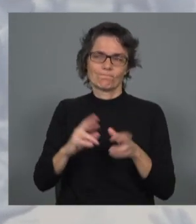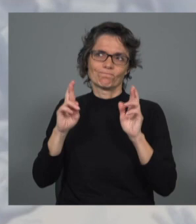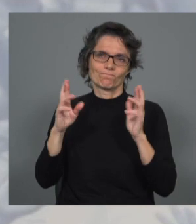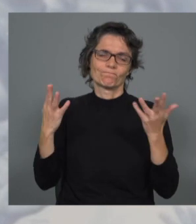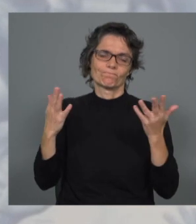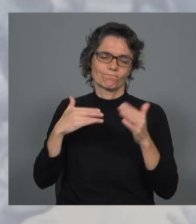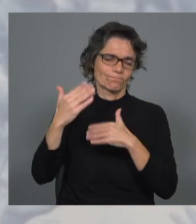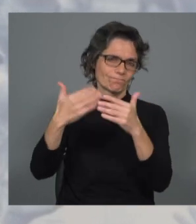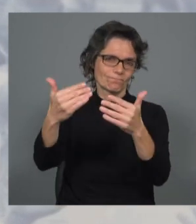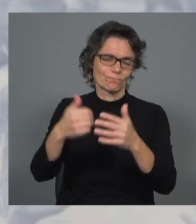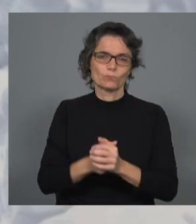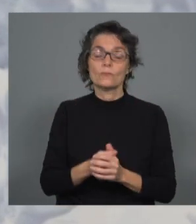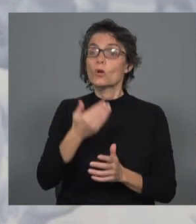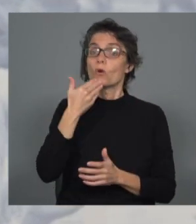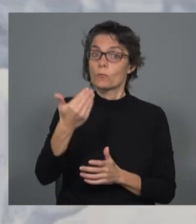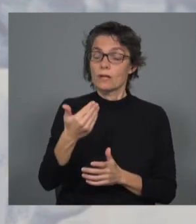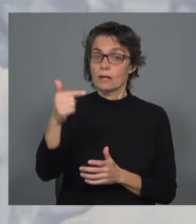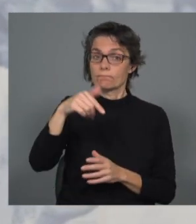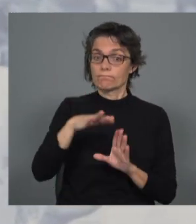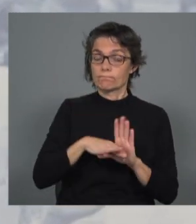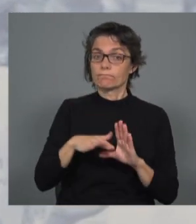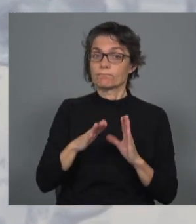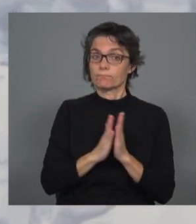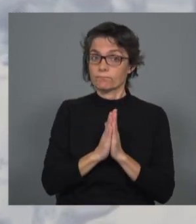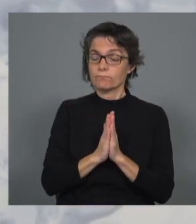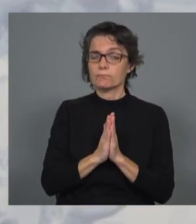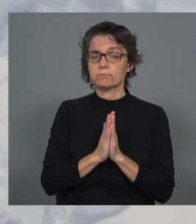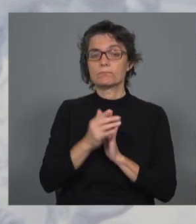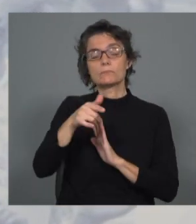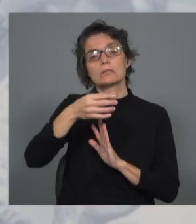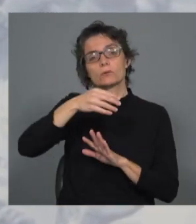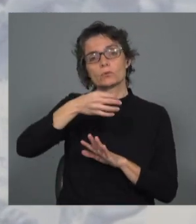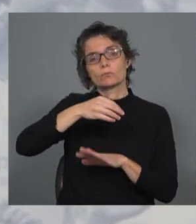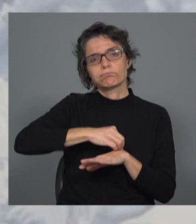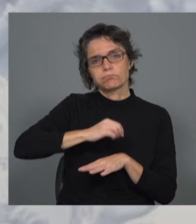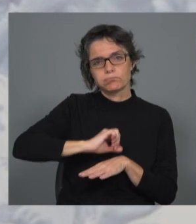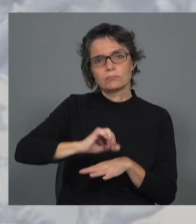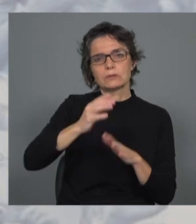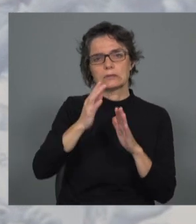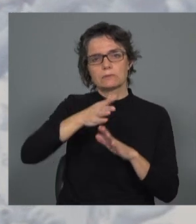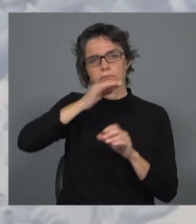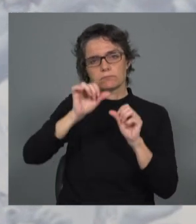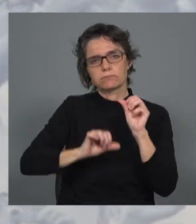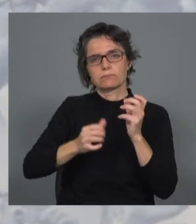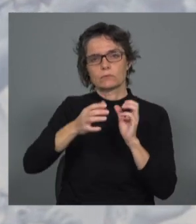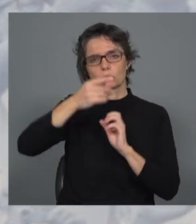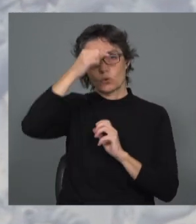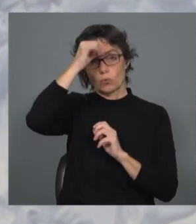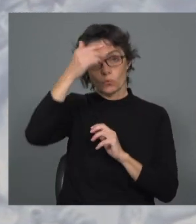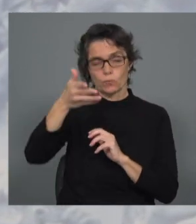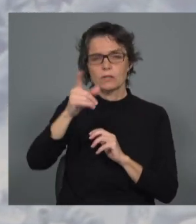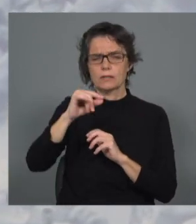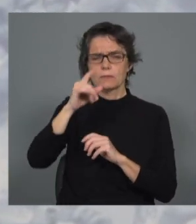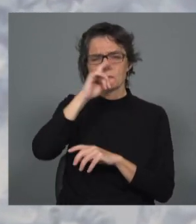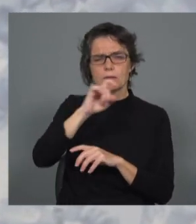para todos os dias. Padre Zé Rebelo, agradeço muito ter estado aqui no programa Eclésia para este comentário à liturgia e também para recordar o trabalho em